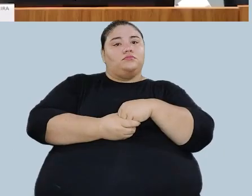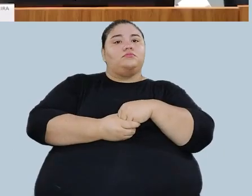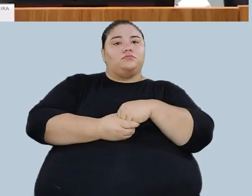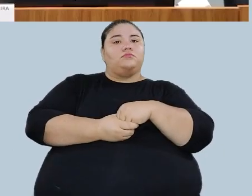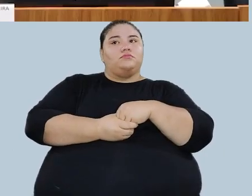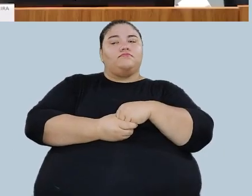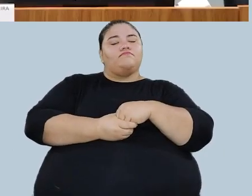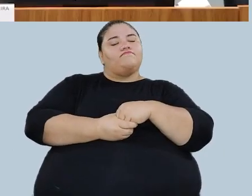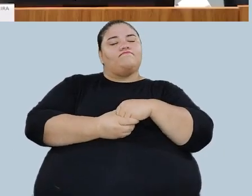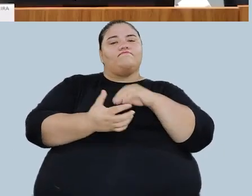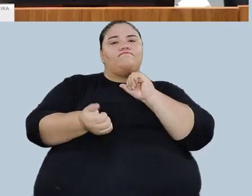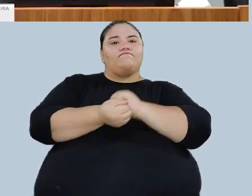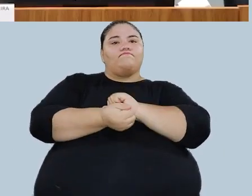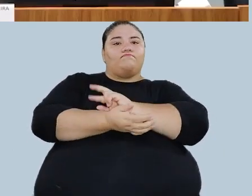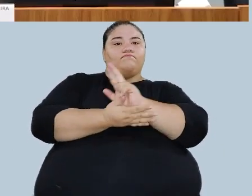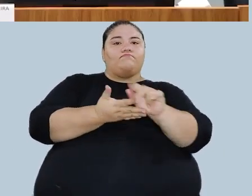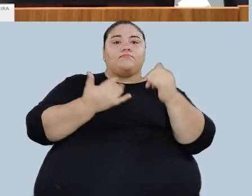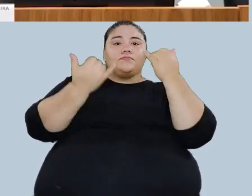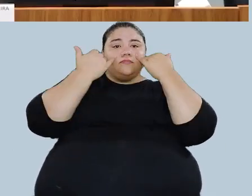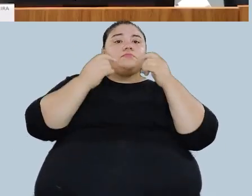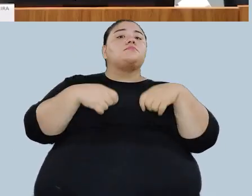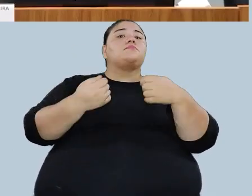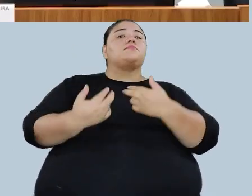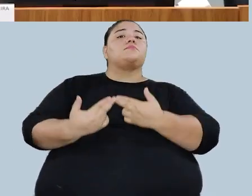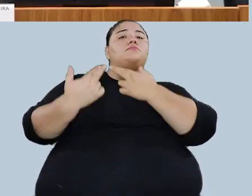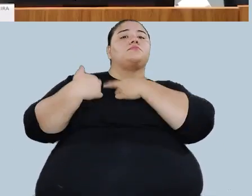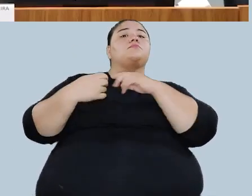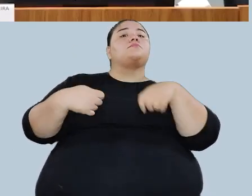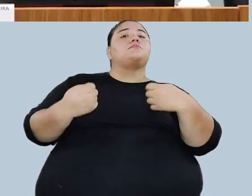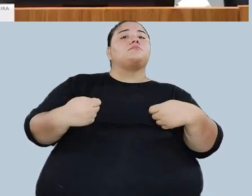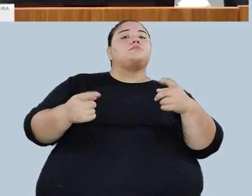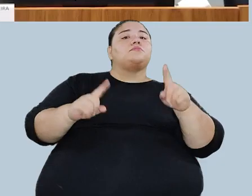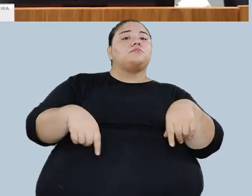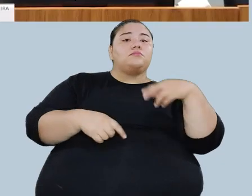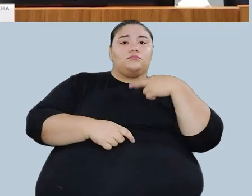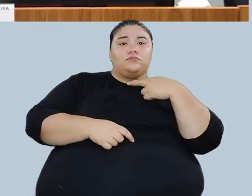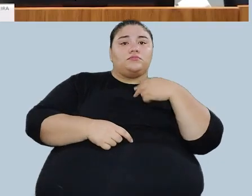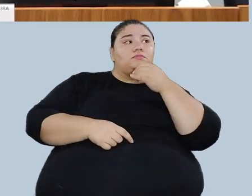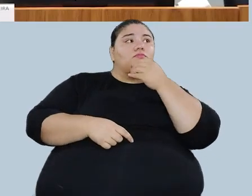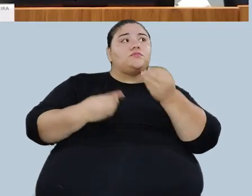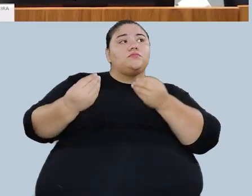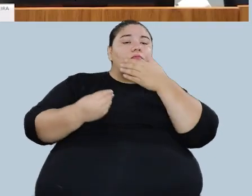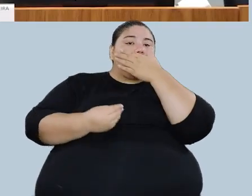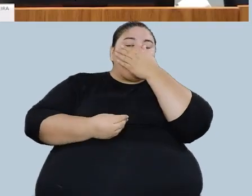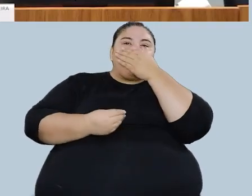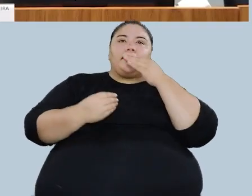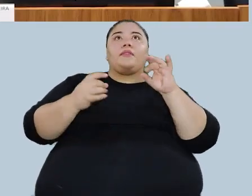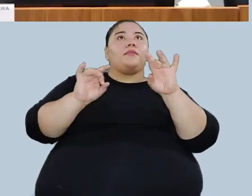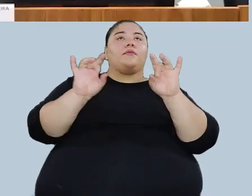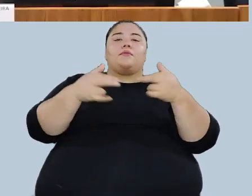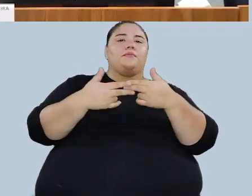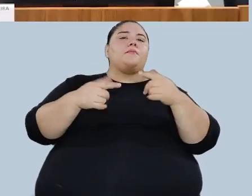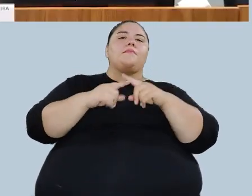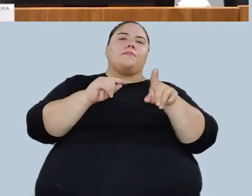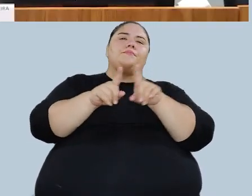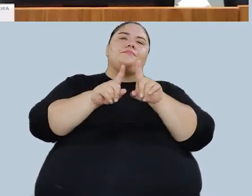esse conjunto aqui de informações. Quem é o fornecedor? Quem é o adquirente? Né? Como se dá o fornecimento do quê? Não só dos bens, mas